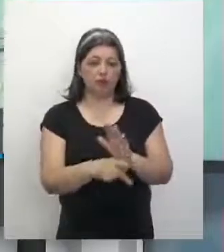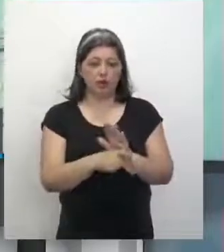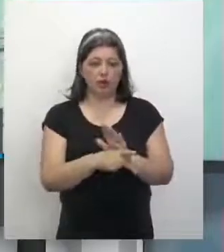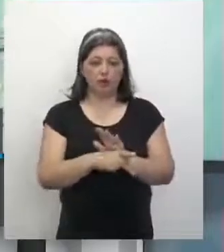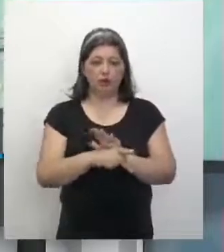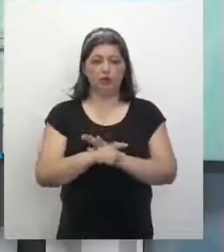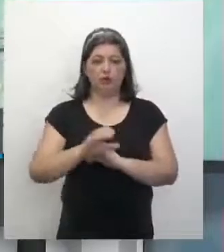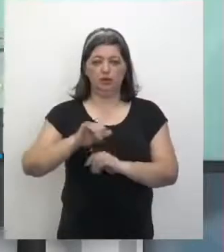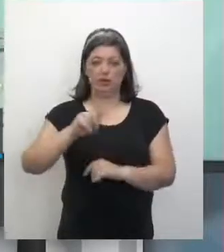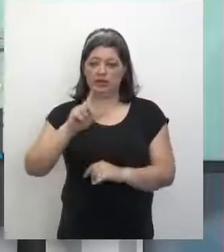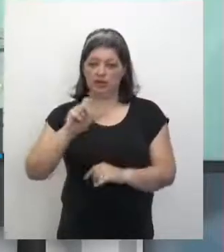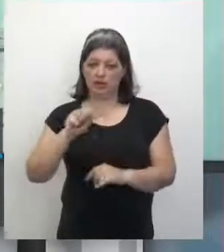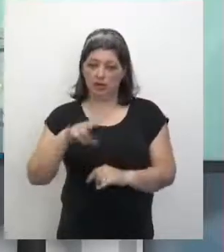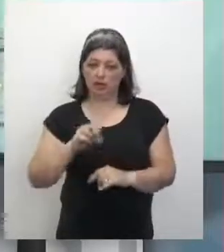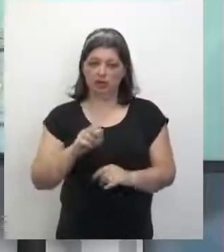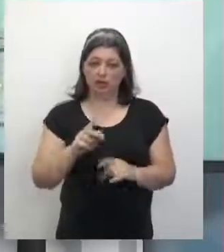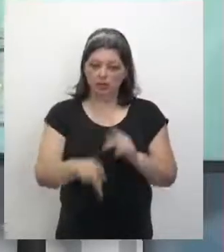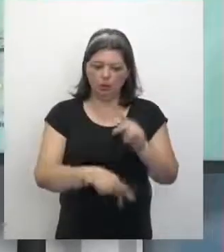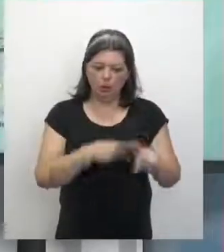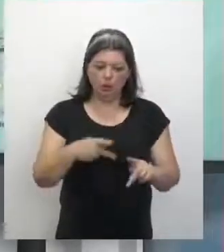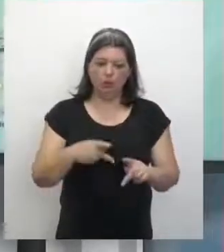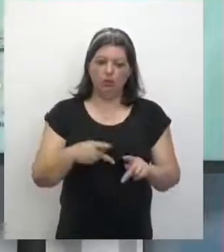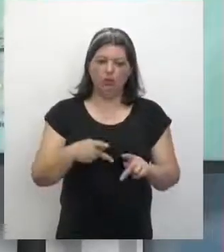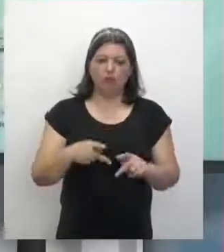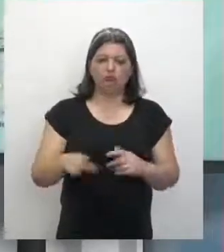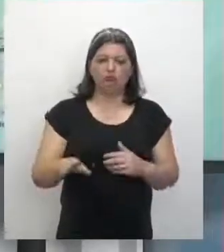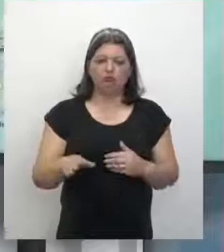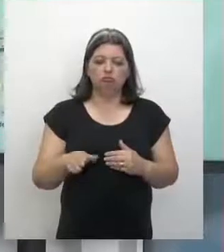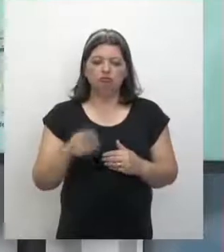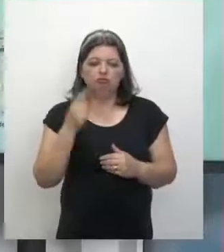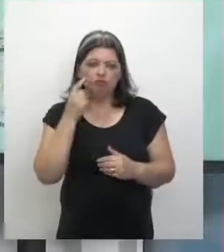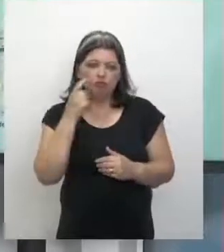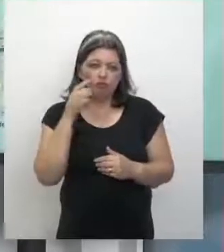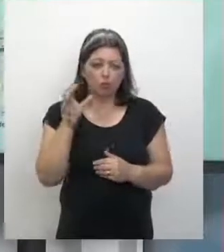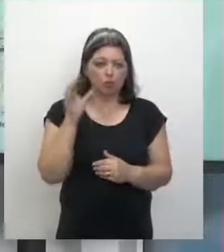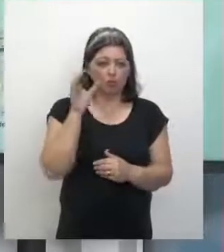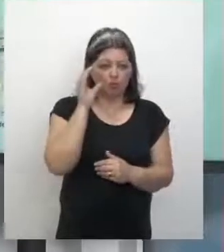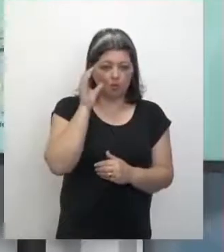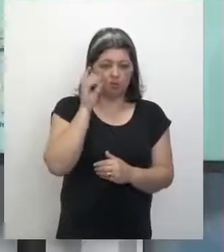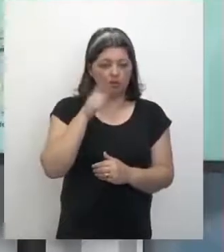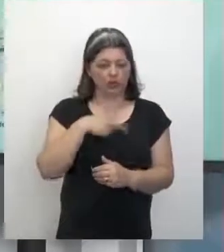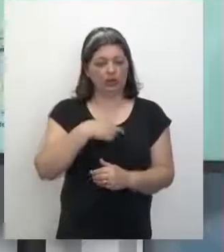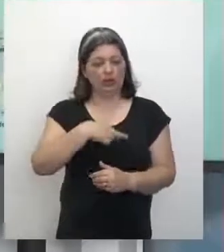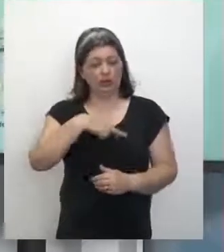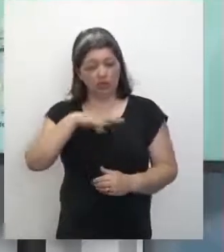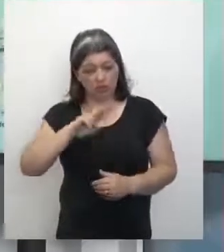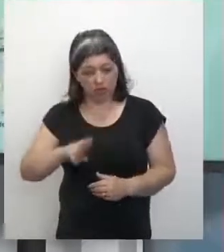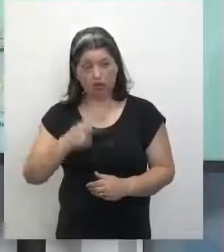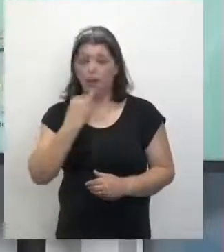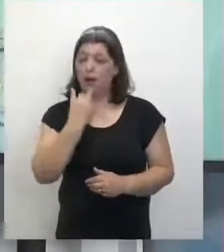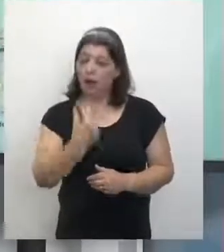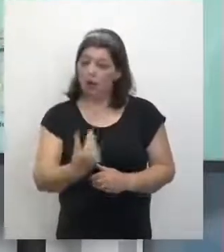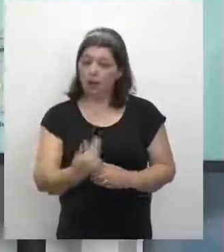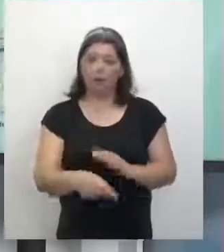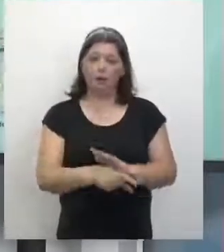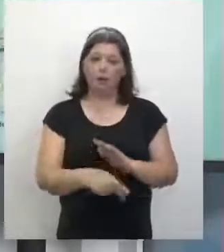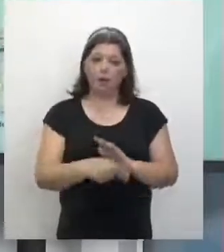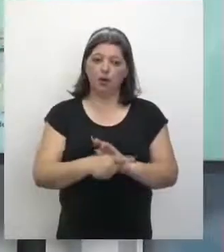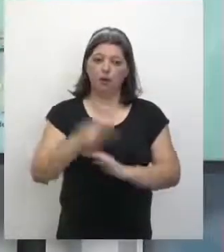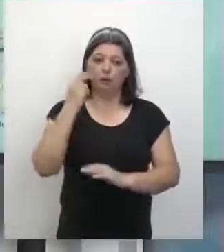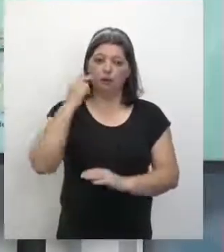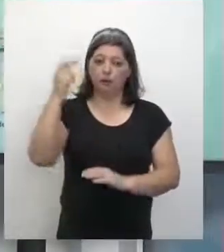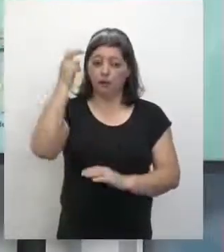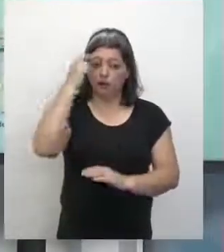um povo fechado, né, mas eles têm a língua deles, eles têm a sua religião, né, ele tem a